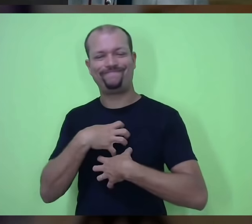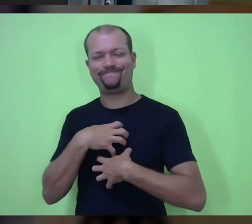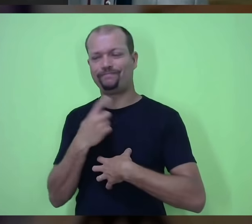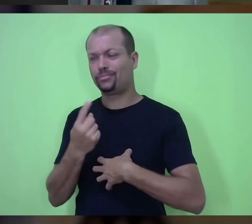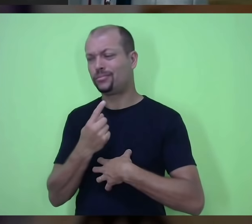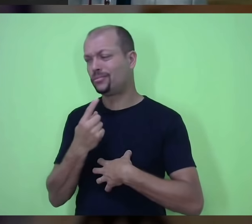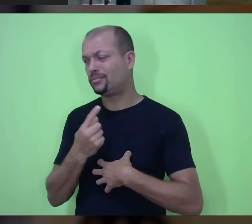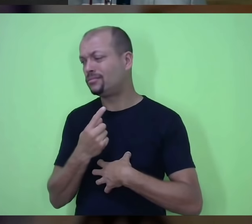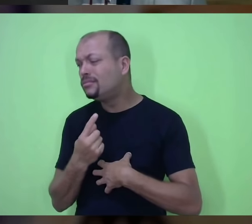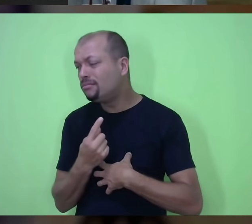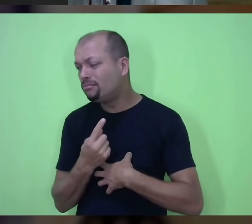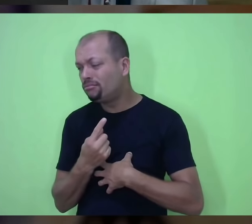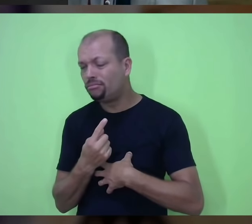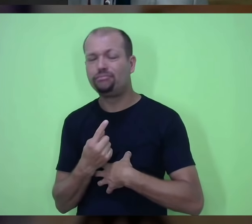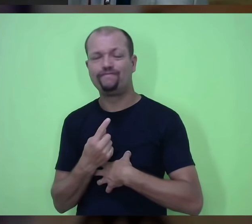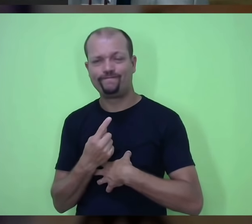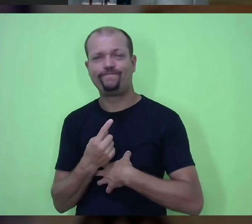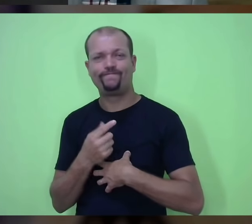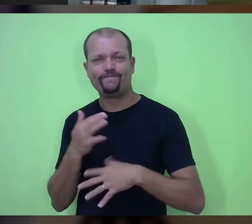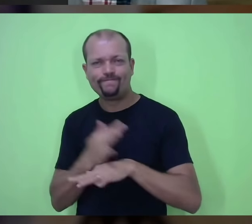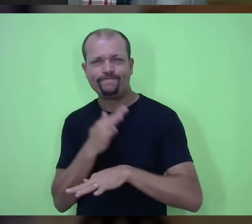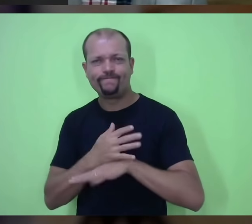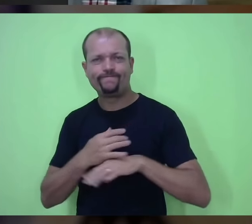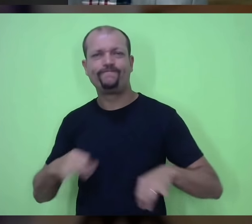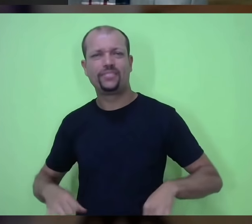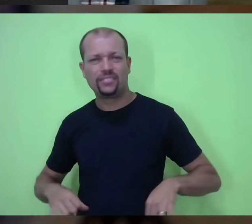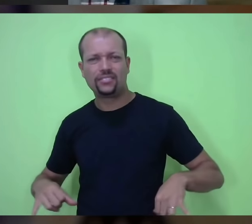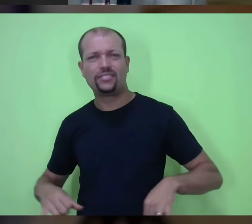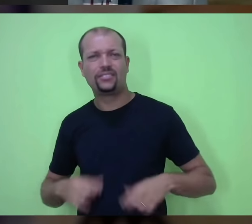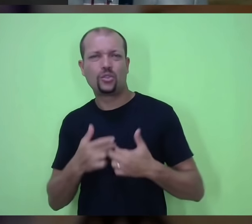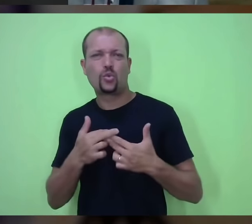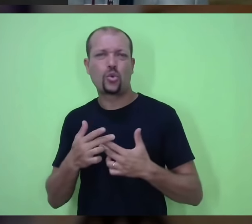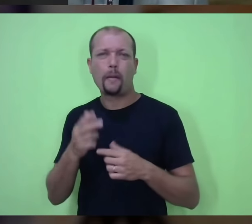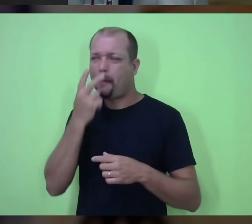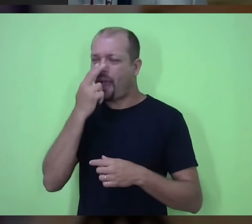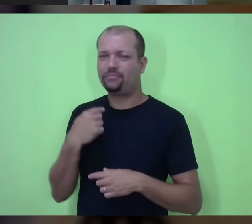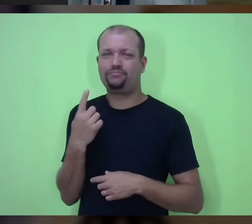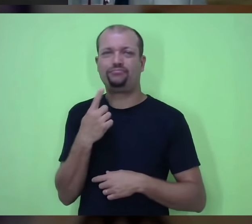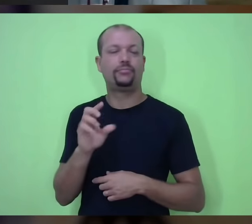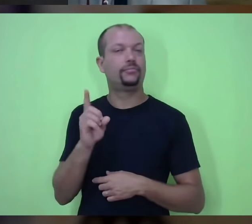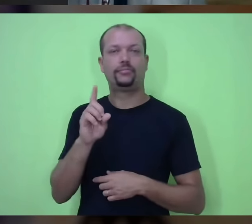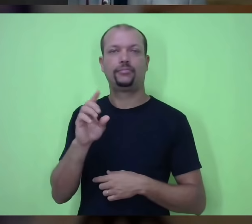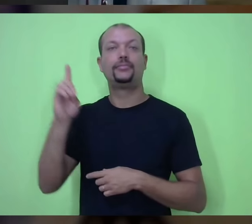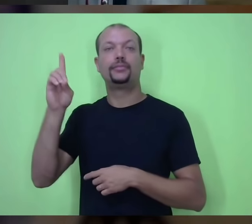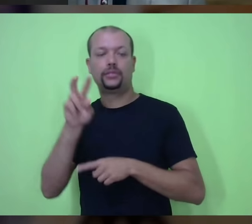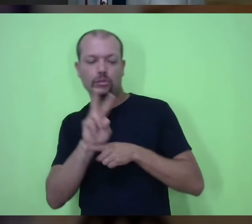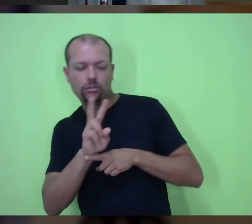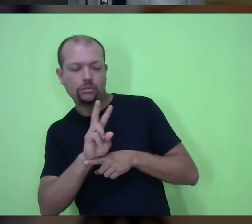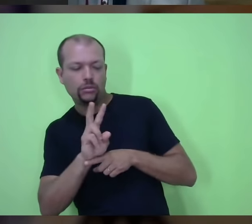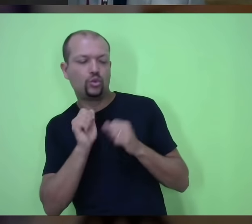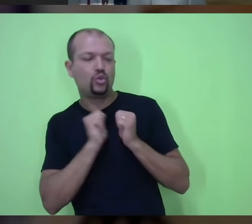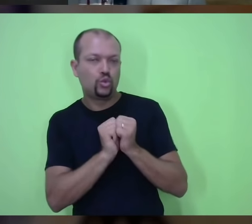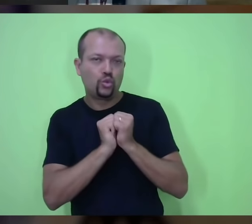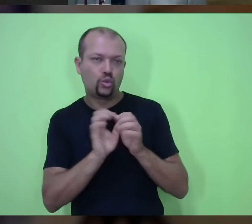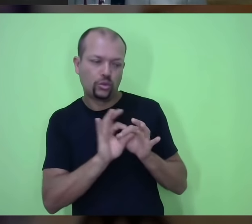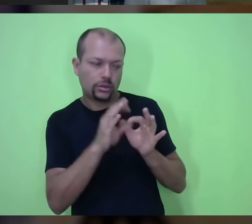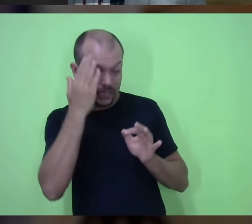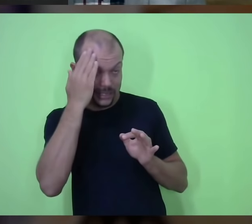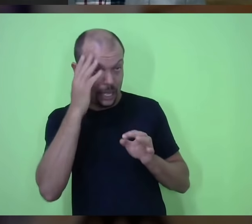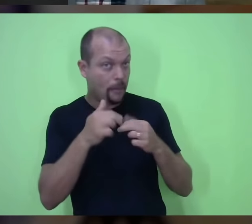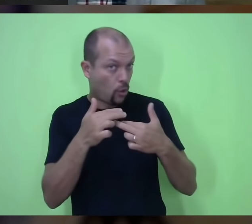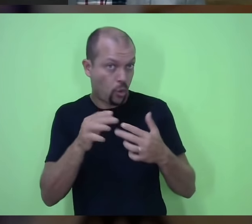sintamos desamparados, alheios a qualquer tipo de auxílio, de qualquer tipo de supervisão, sabemos o quê? Que Cristo está ao nosso lado, que Ele está